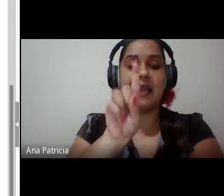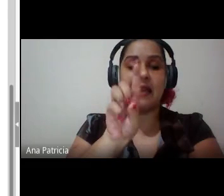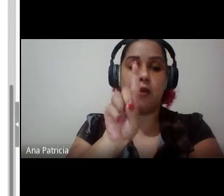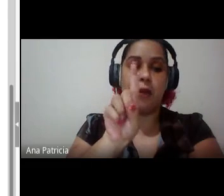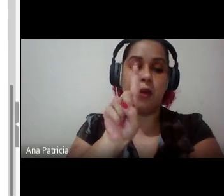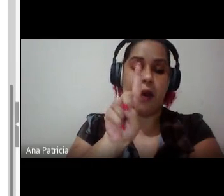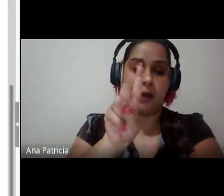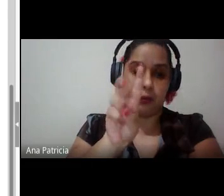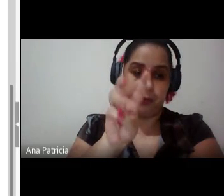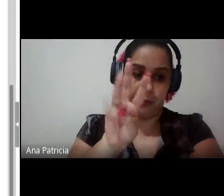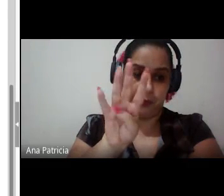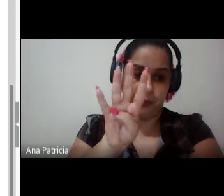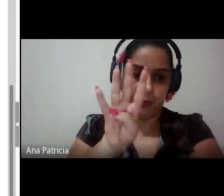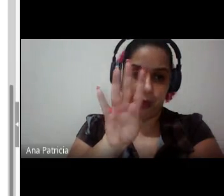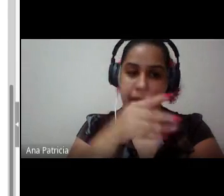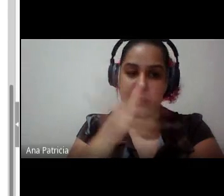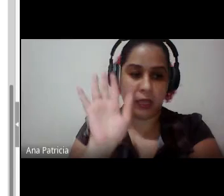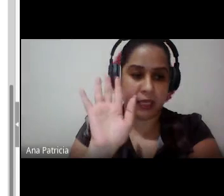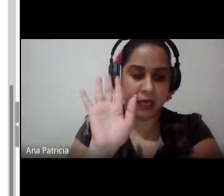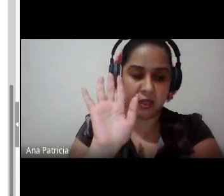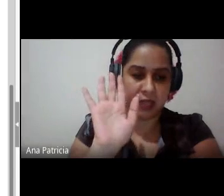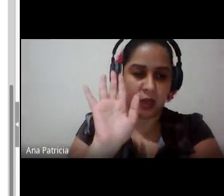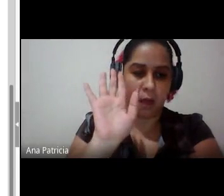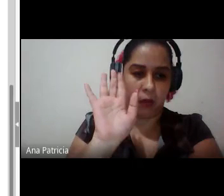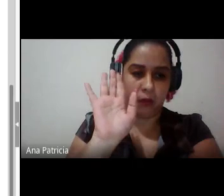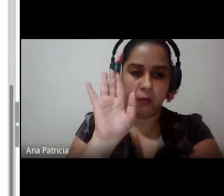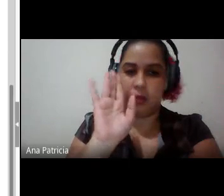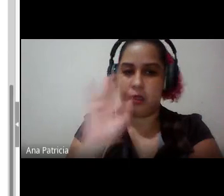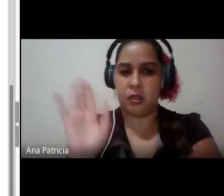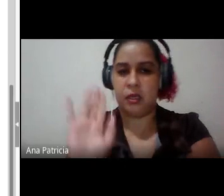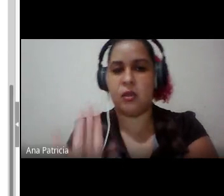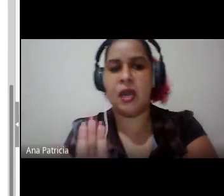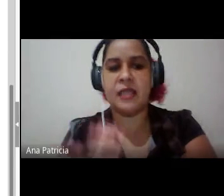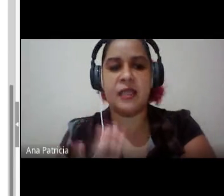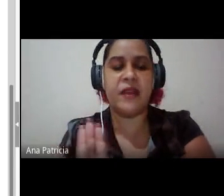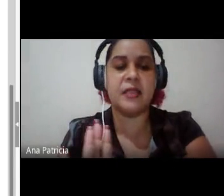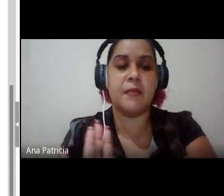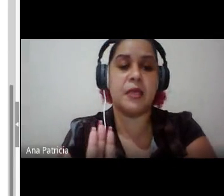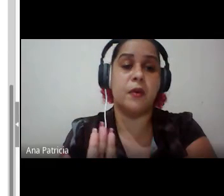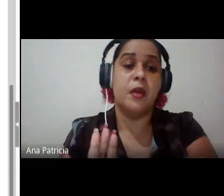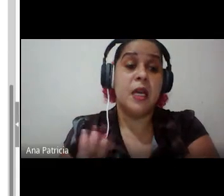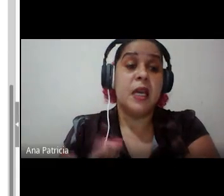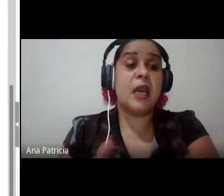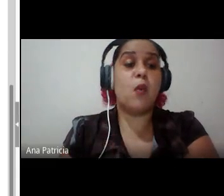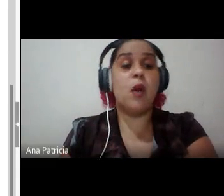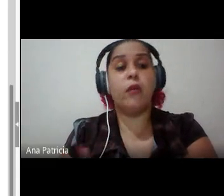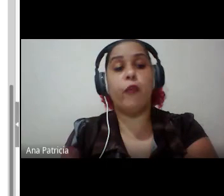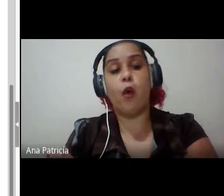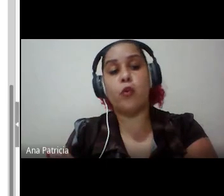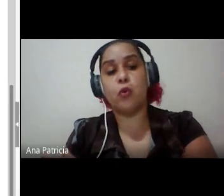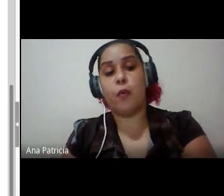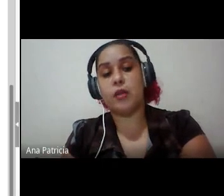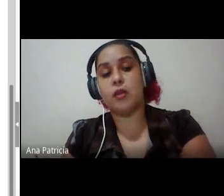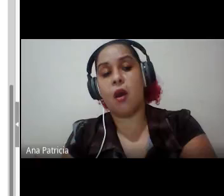quantidade até o número 4. Passou daqui, a gente segue normal. Só essa diferença mesmo. E quando